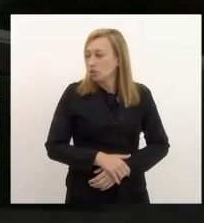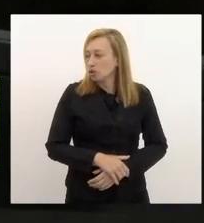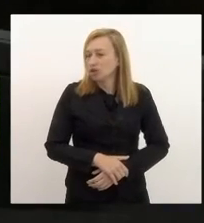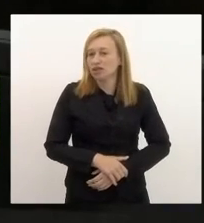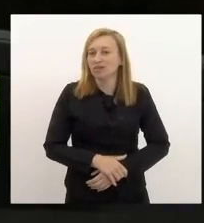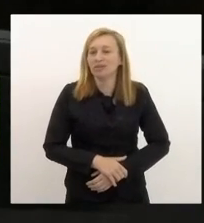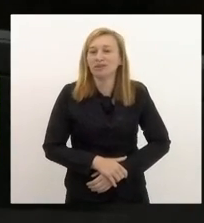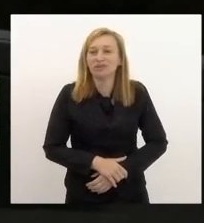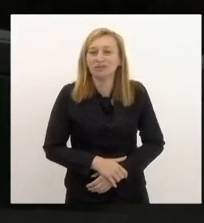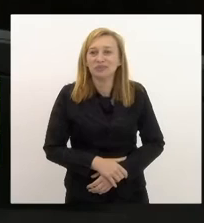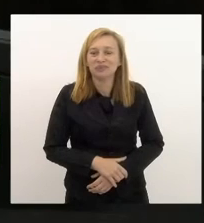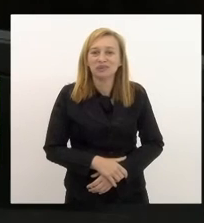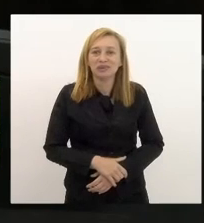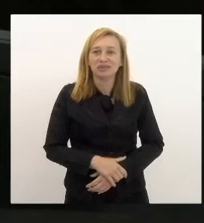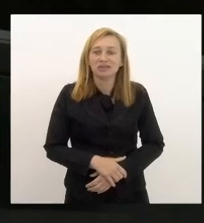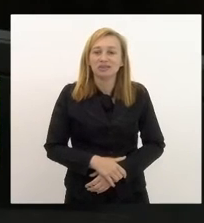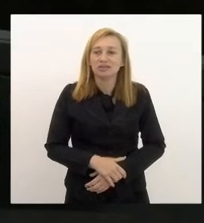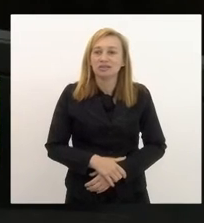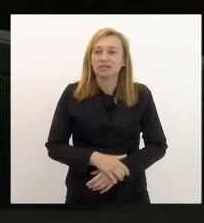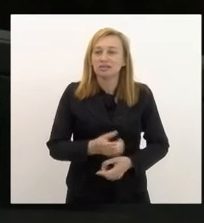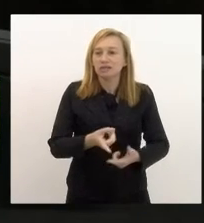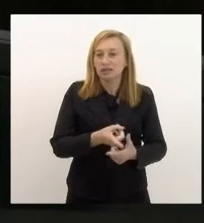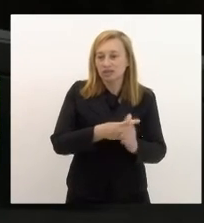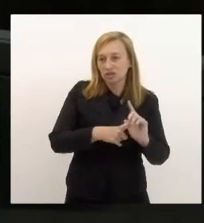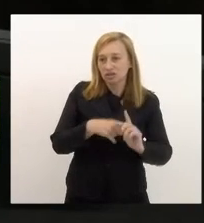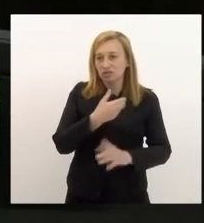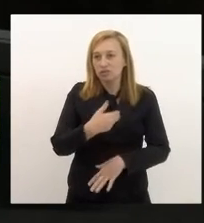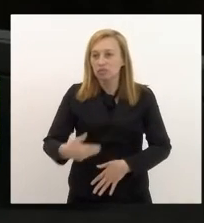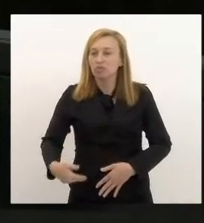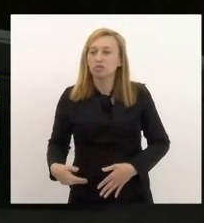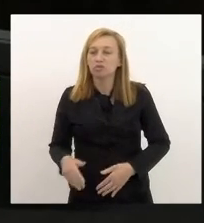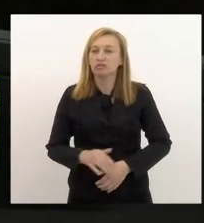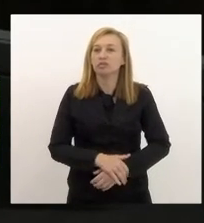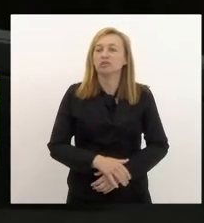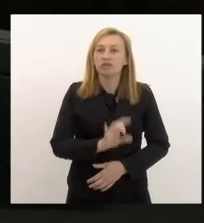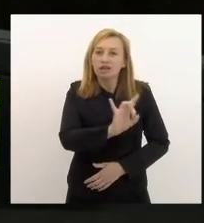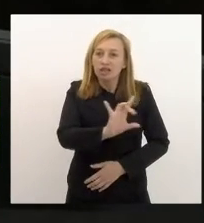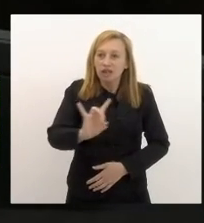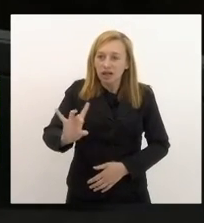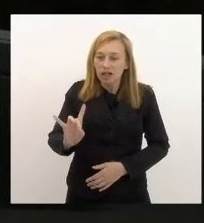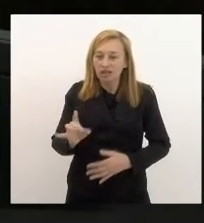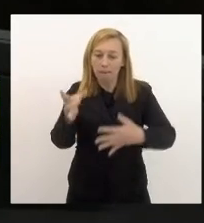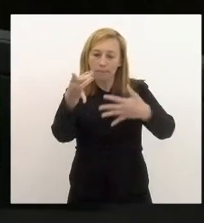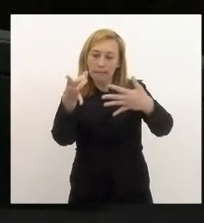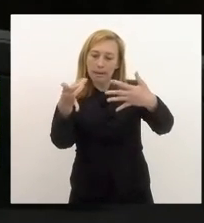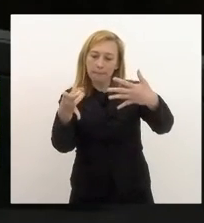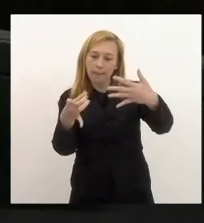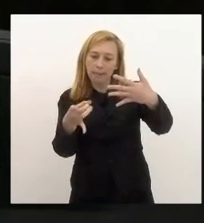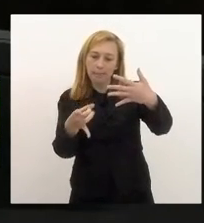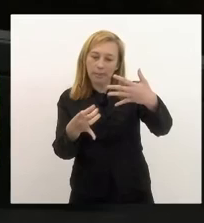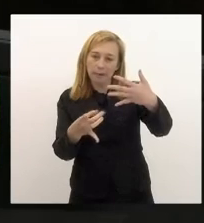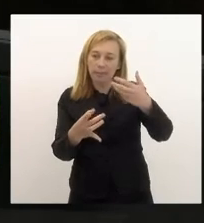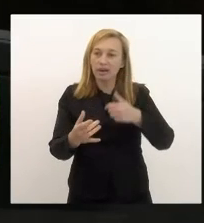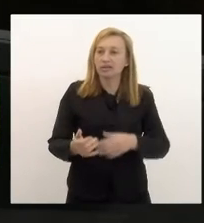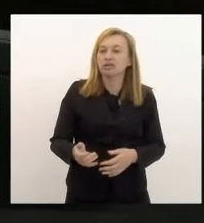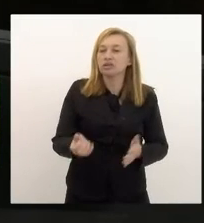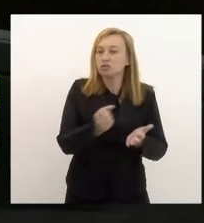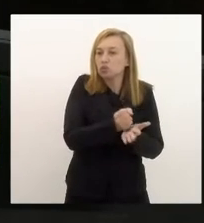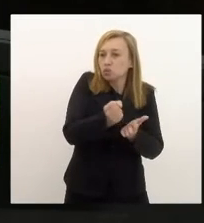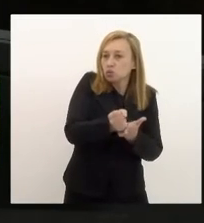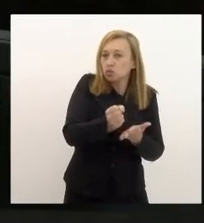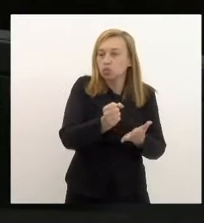superintendente de da dívida pública ela pode esclarecer cada ponto cada item cada linha do